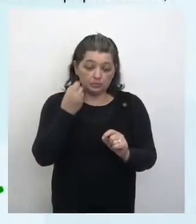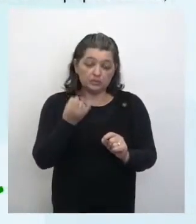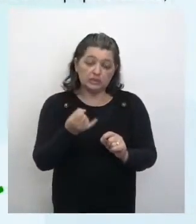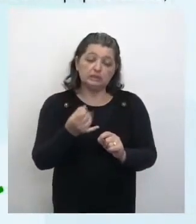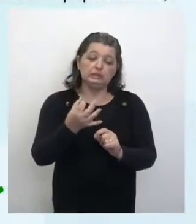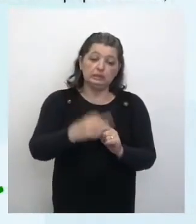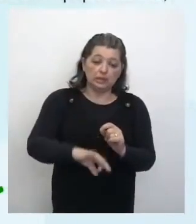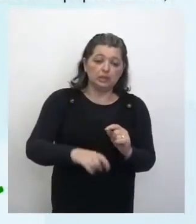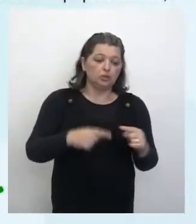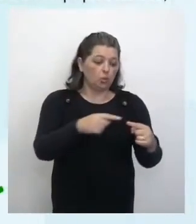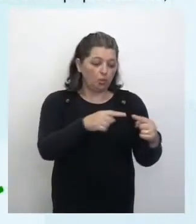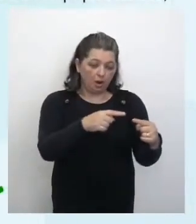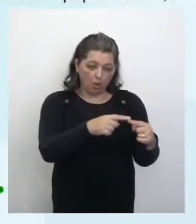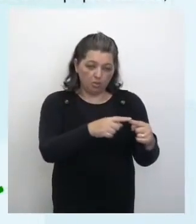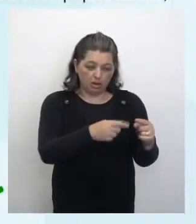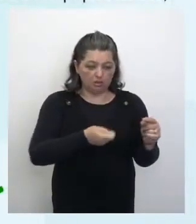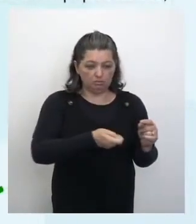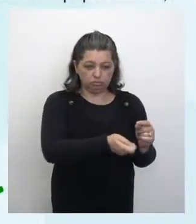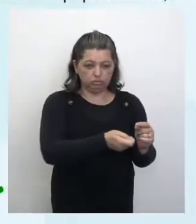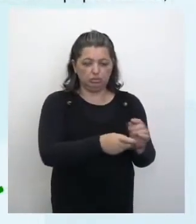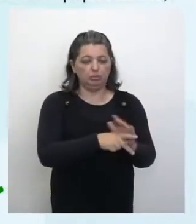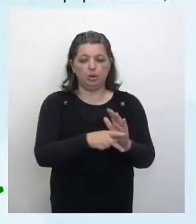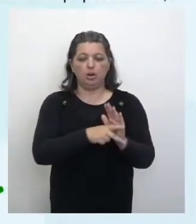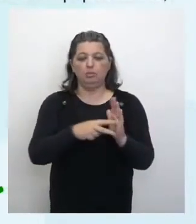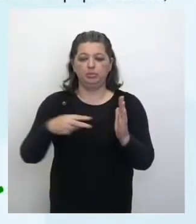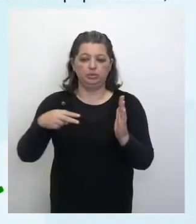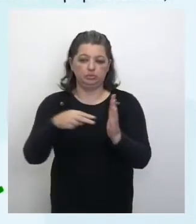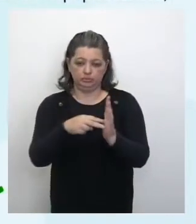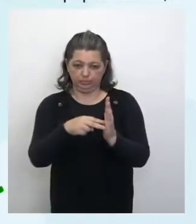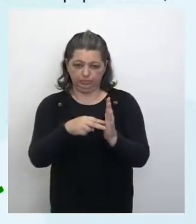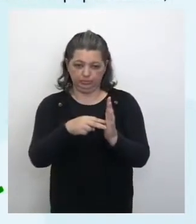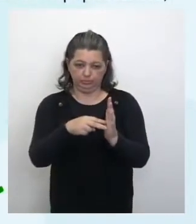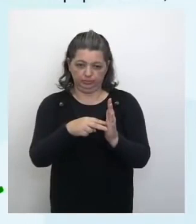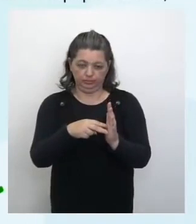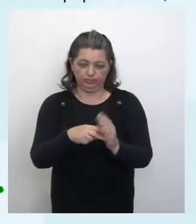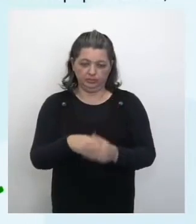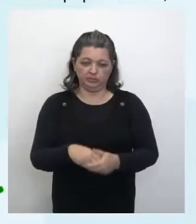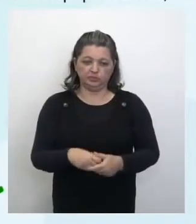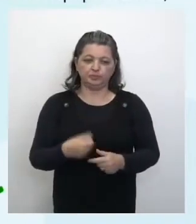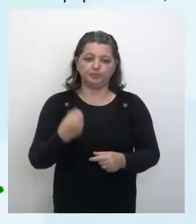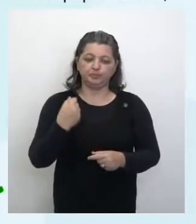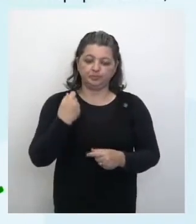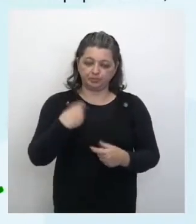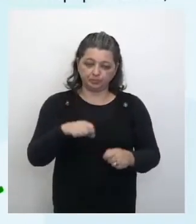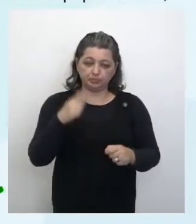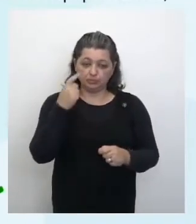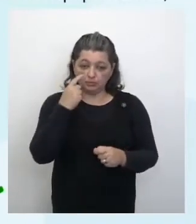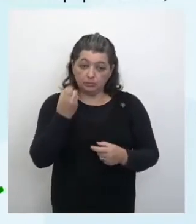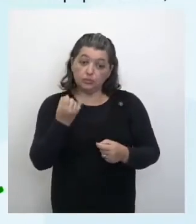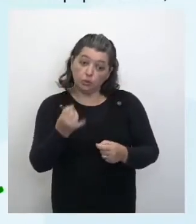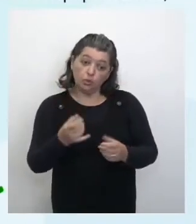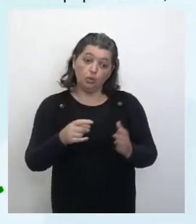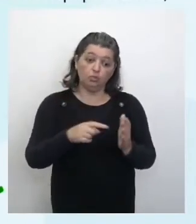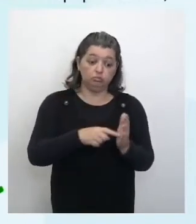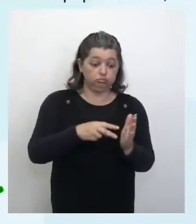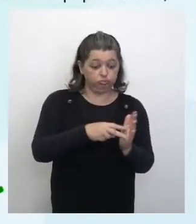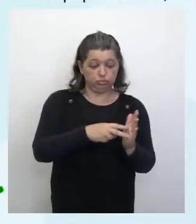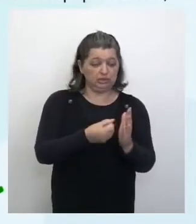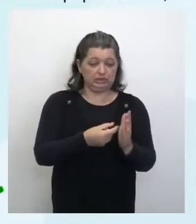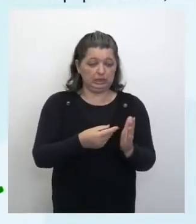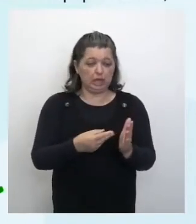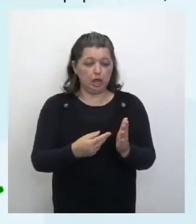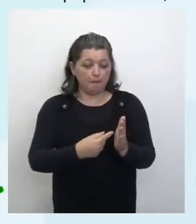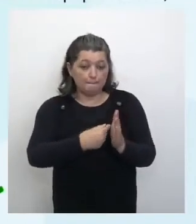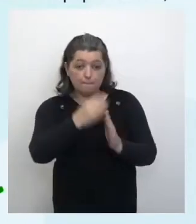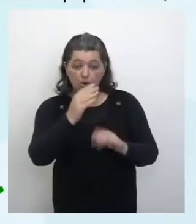compatível com a fonte. Eu não posso usar uma voltagem além do que está descrito lá, porque ou eu vou queimar o equipamento, ou